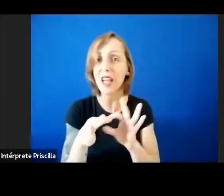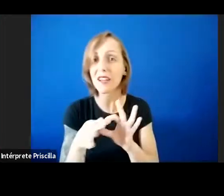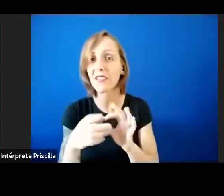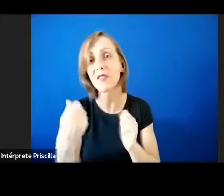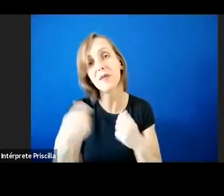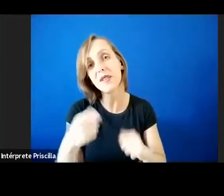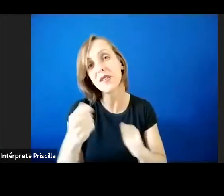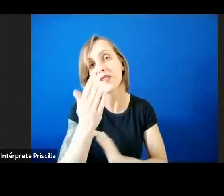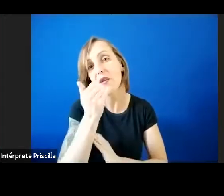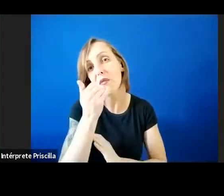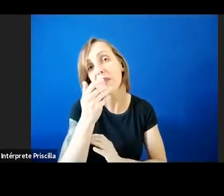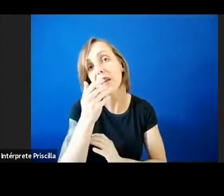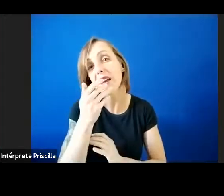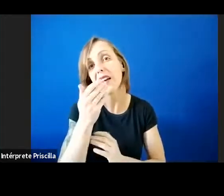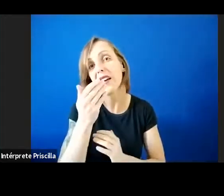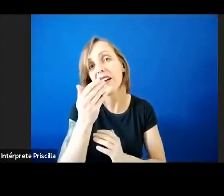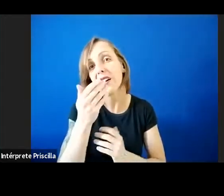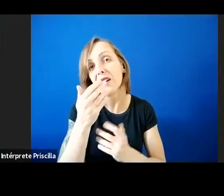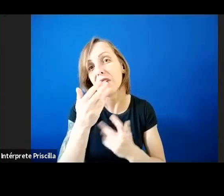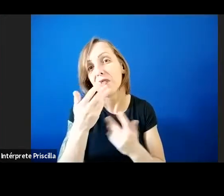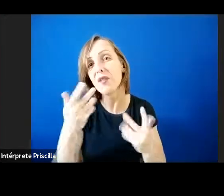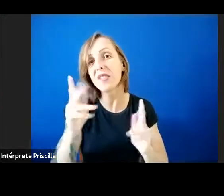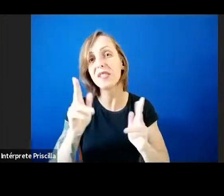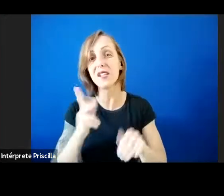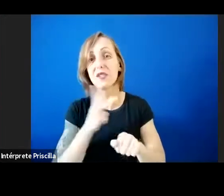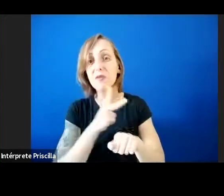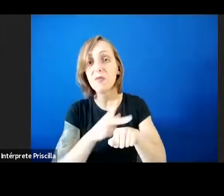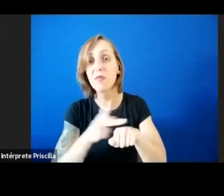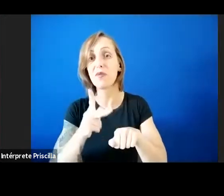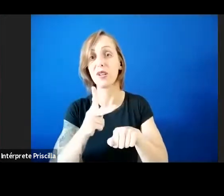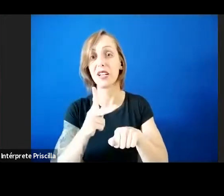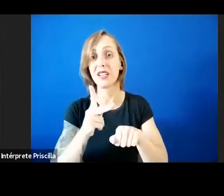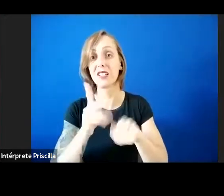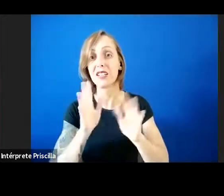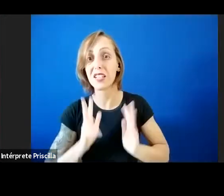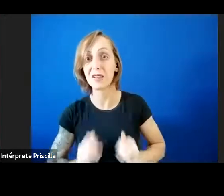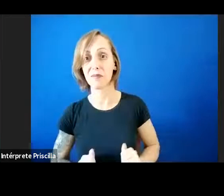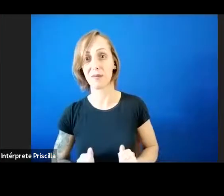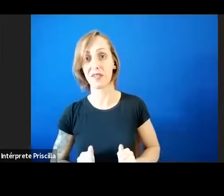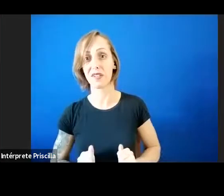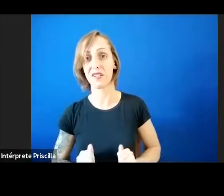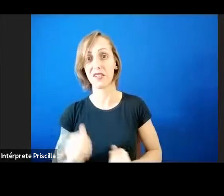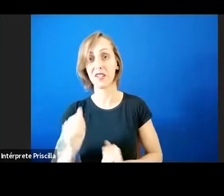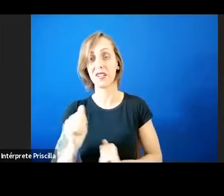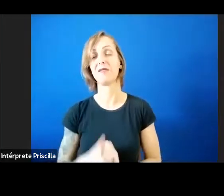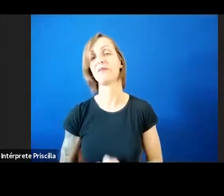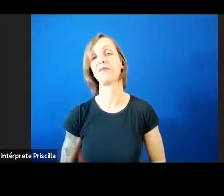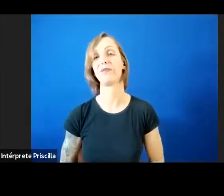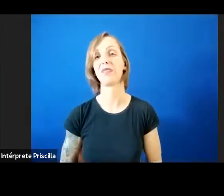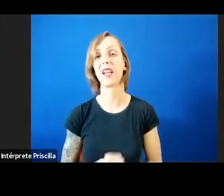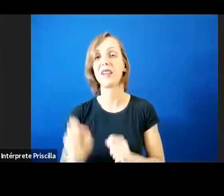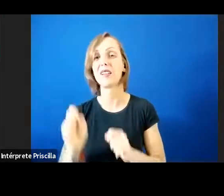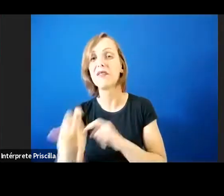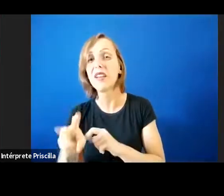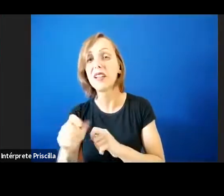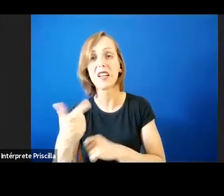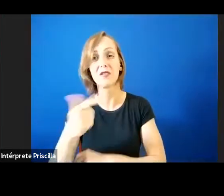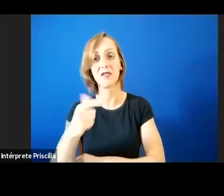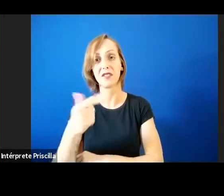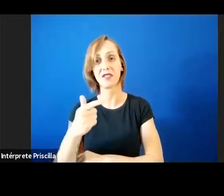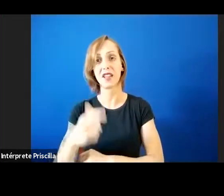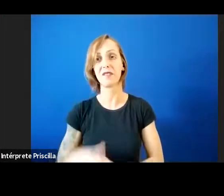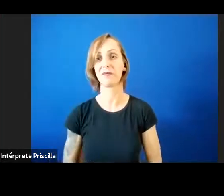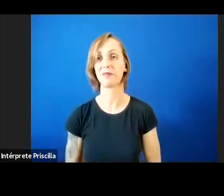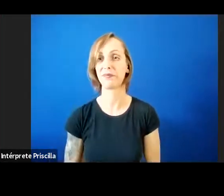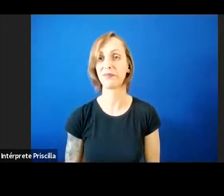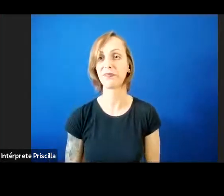ali plantando e cultivando as medicinais, a gente acaba cultivando também esses tais alimentos limpos e sem agrotóxico. E aí a gente